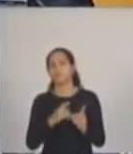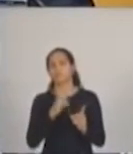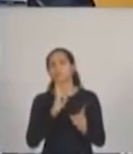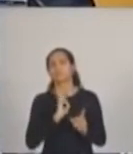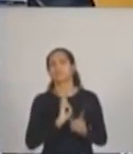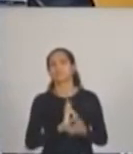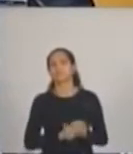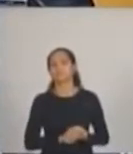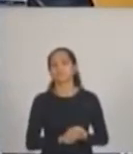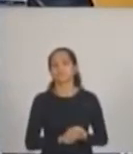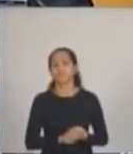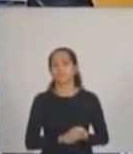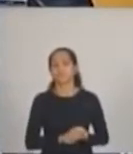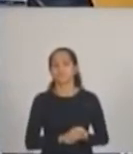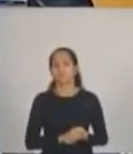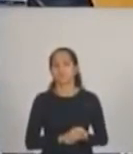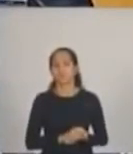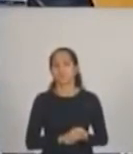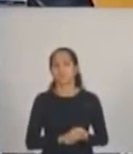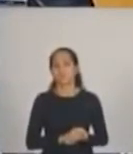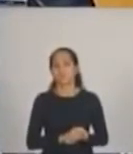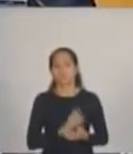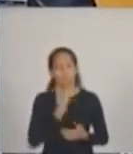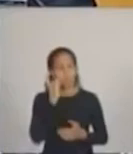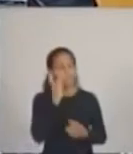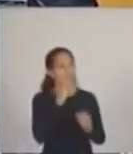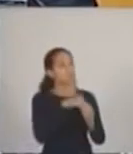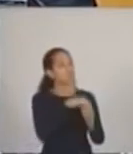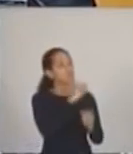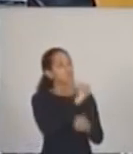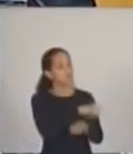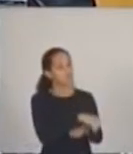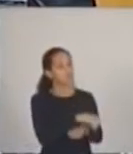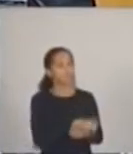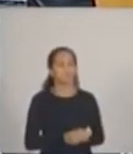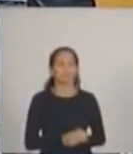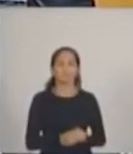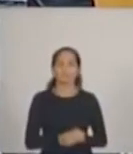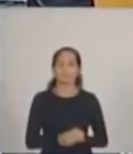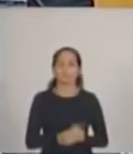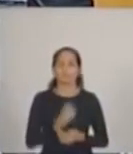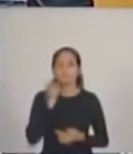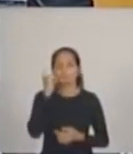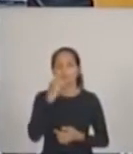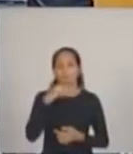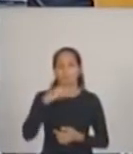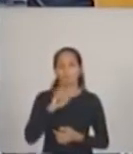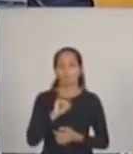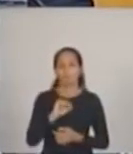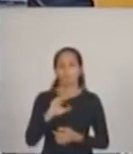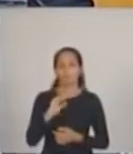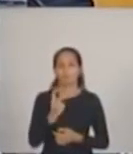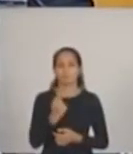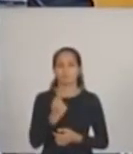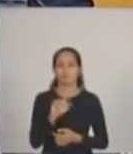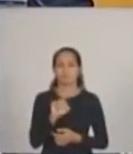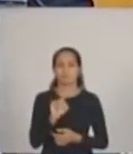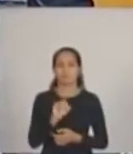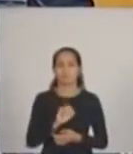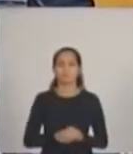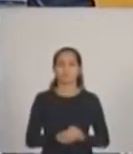Irine aqui, ó. Deputado Irine, vota sim. Vota sim. Deputado Luciano Machado.